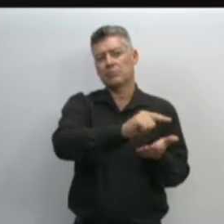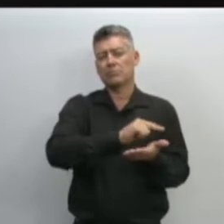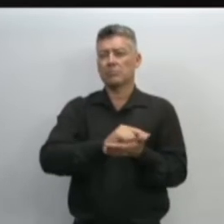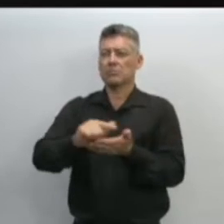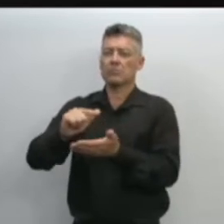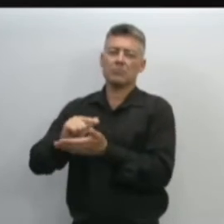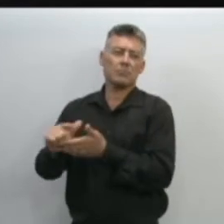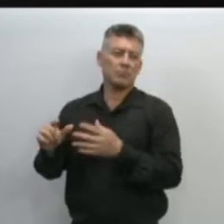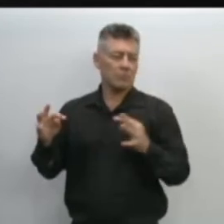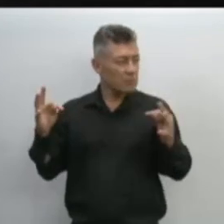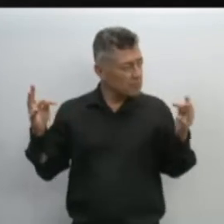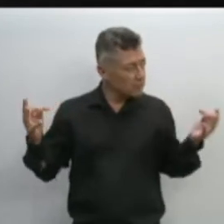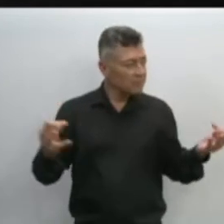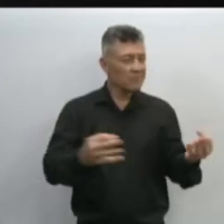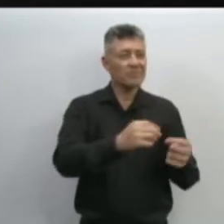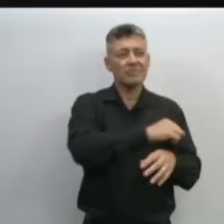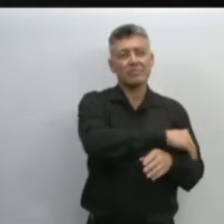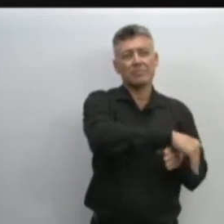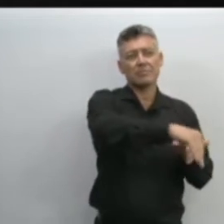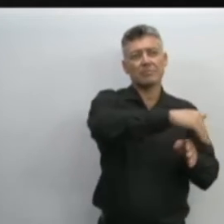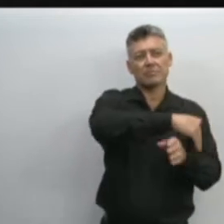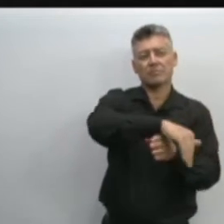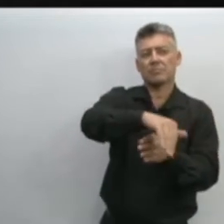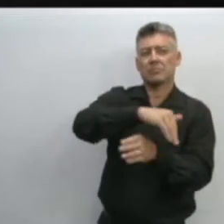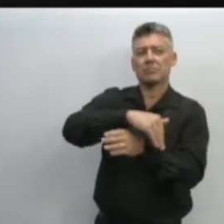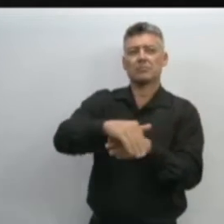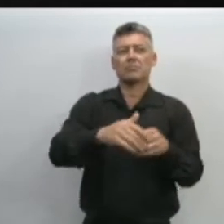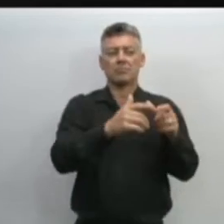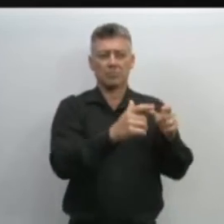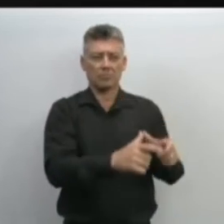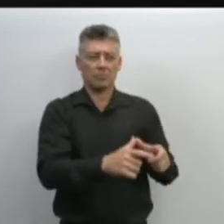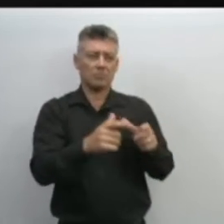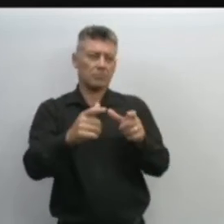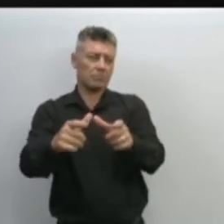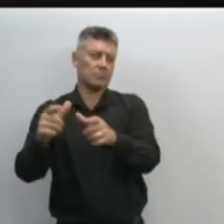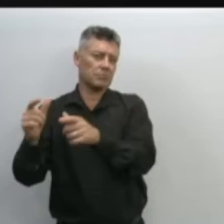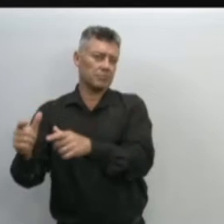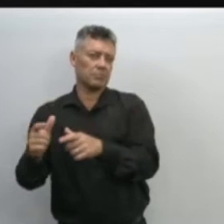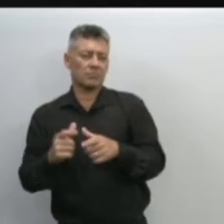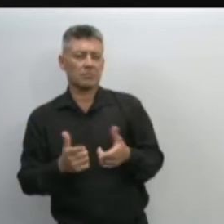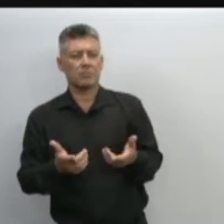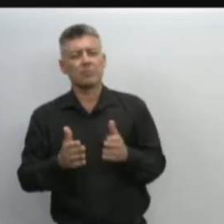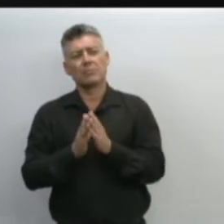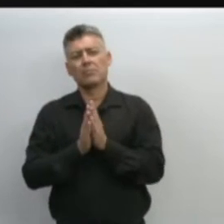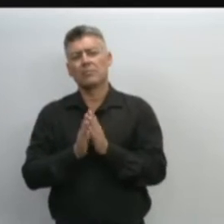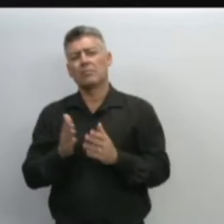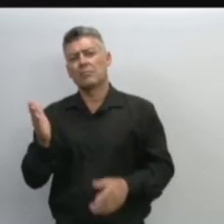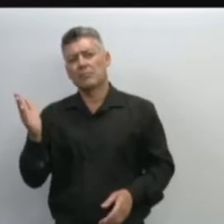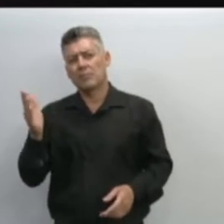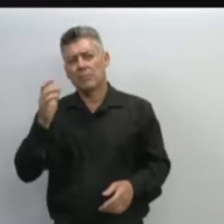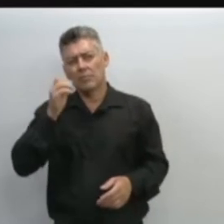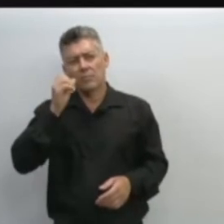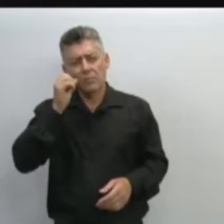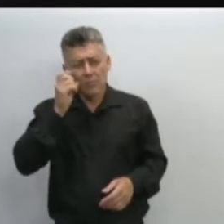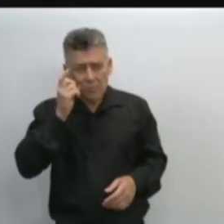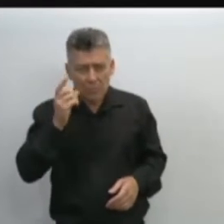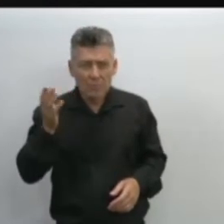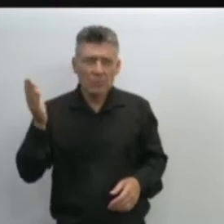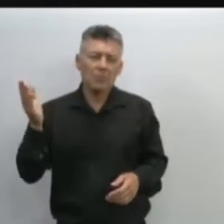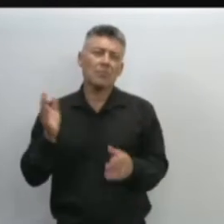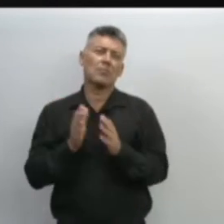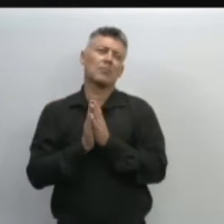Natal, todas as vias é cheio de buraco. Espero muito que o prefeito feche esses buracos,